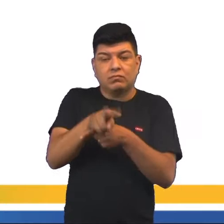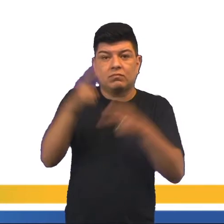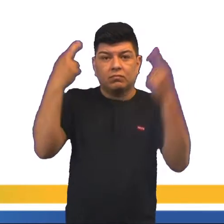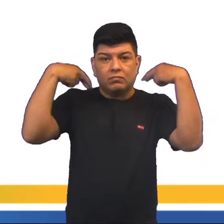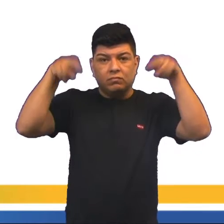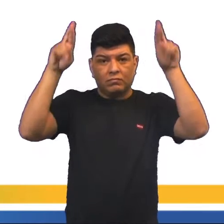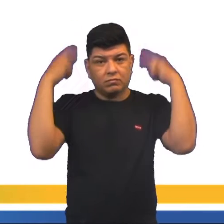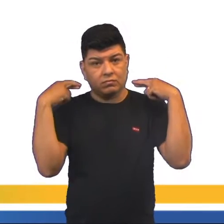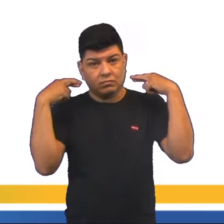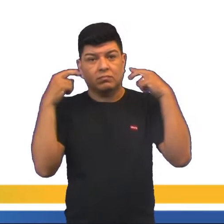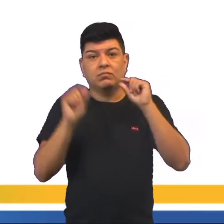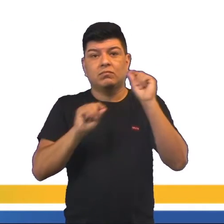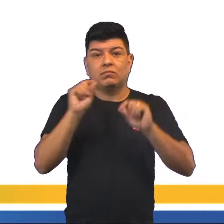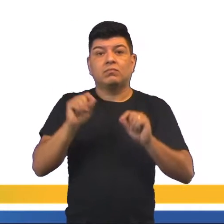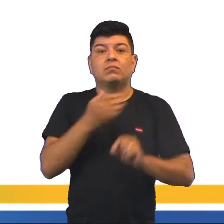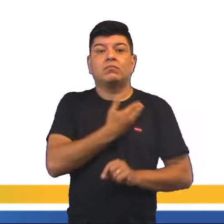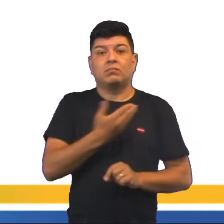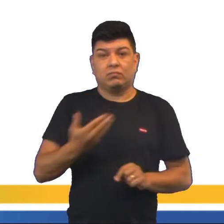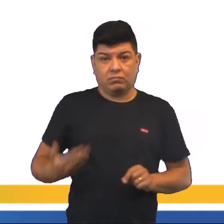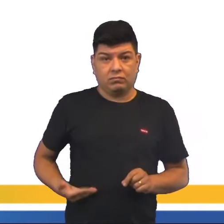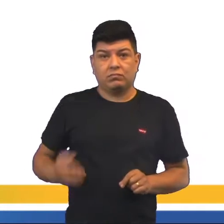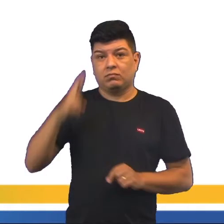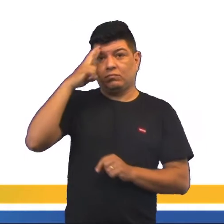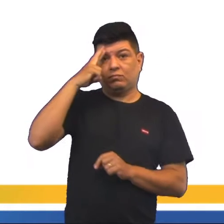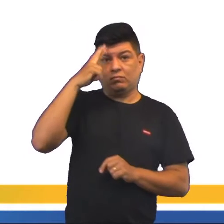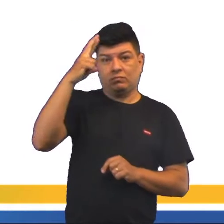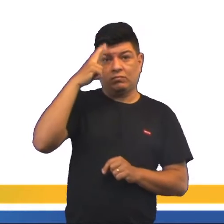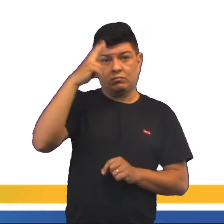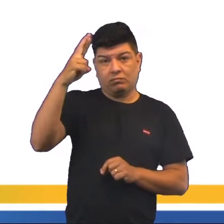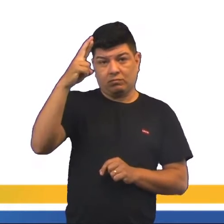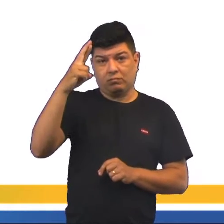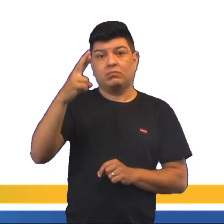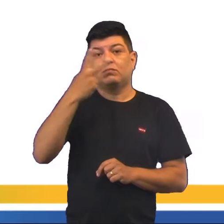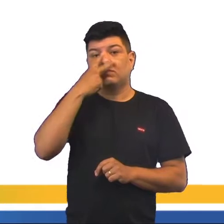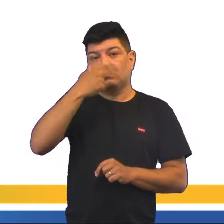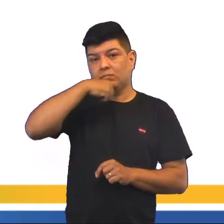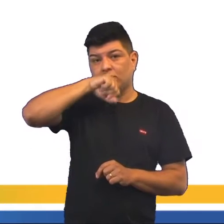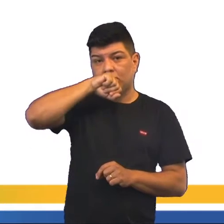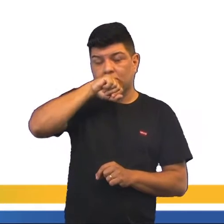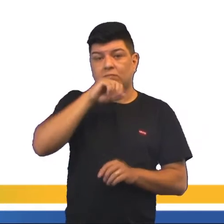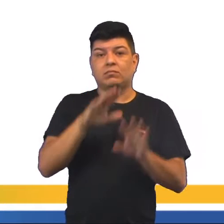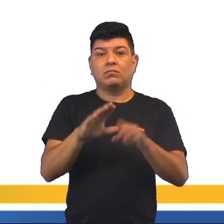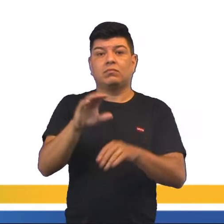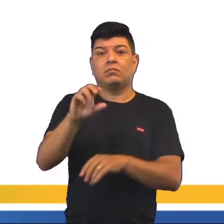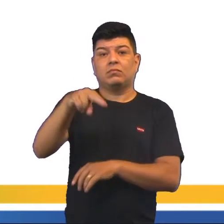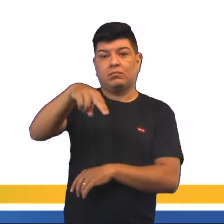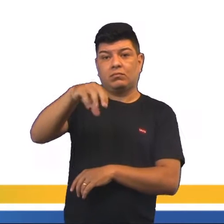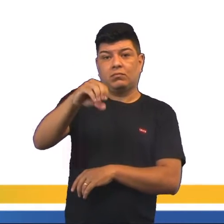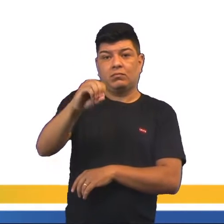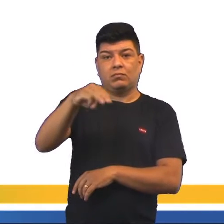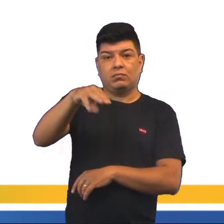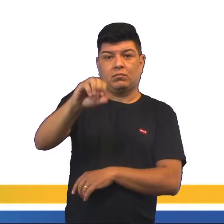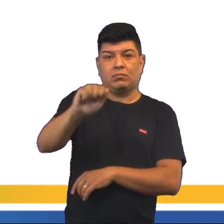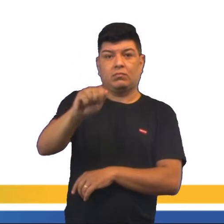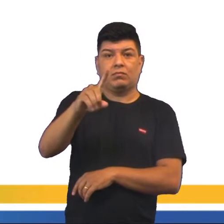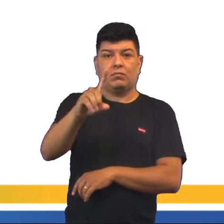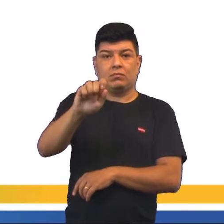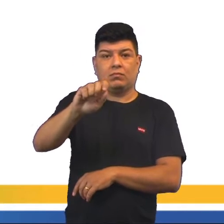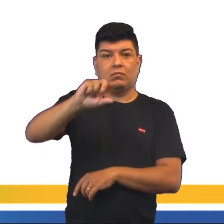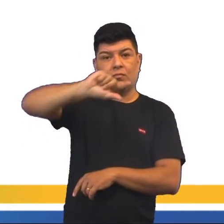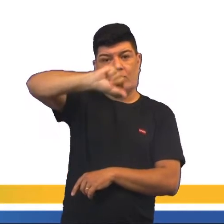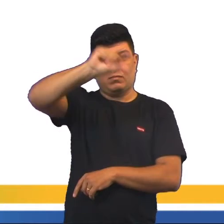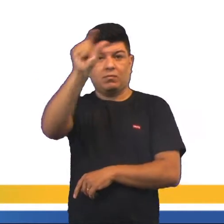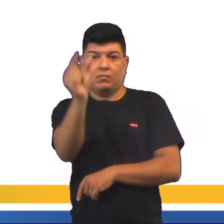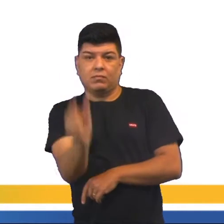ovelhas e cabras e eram governados por chefes tribais chamados de patriarcas. Eram seminômades, né, pastores, ou